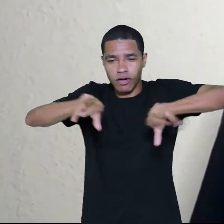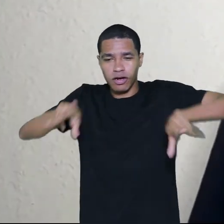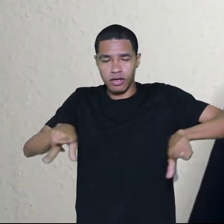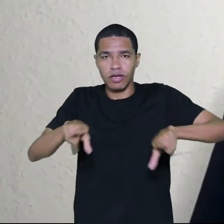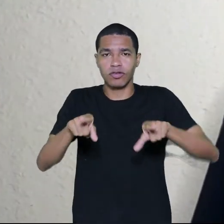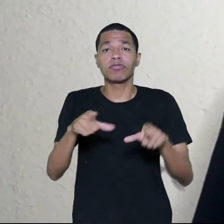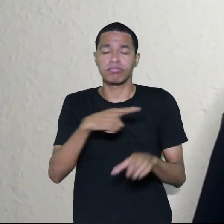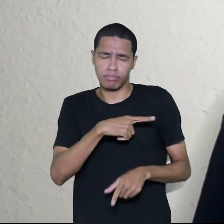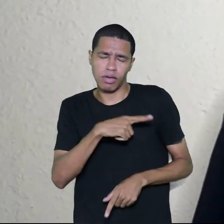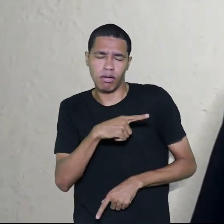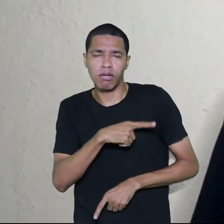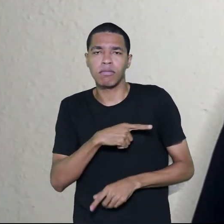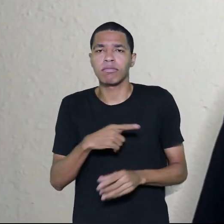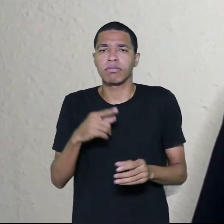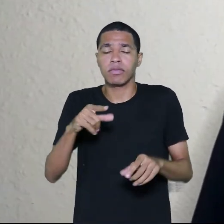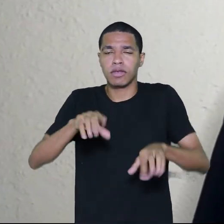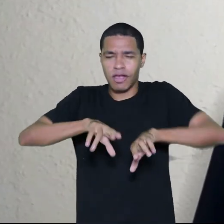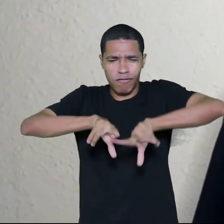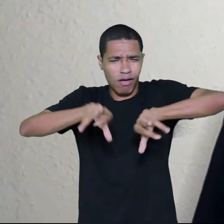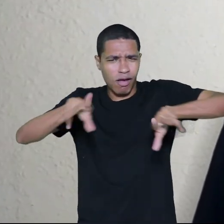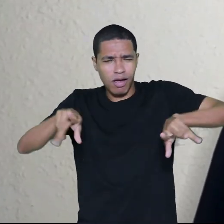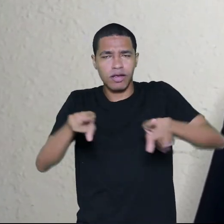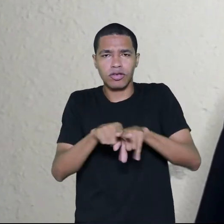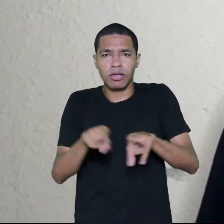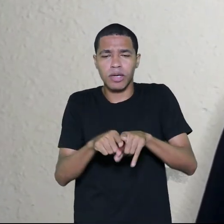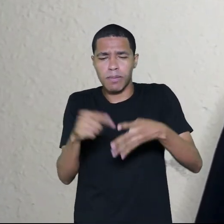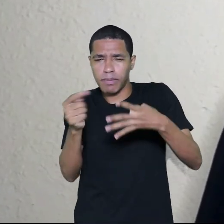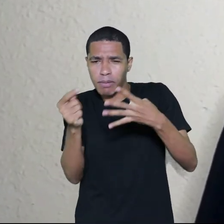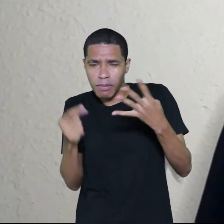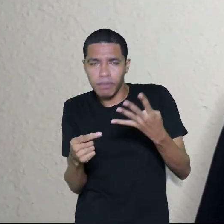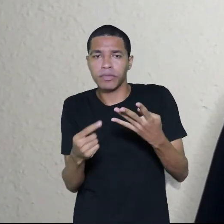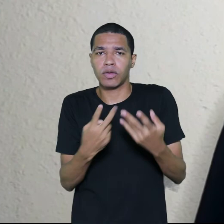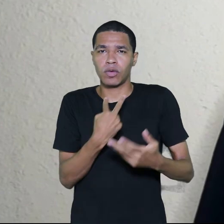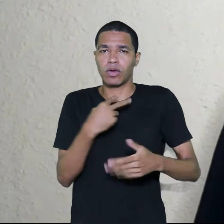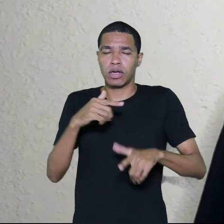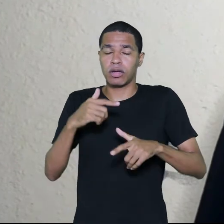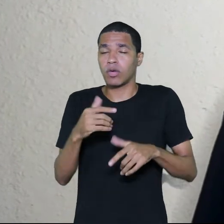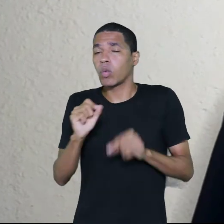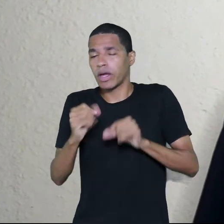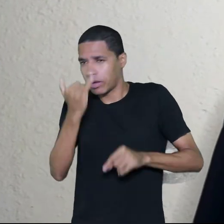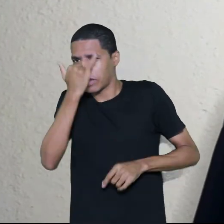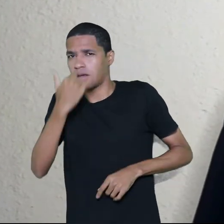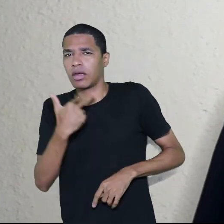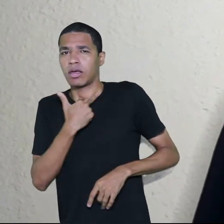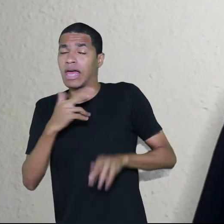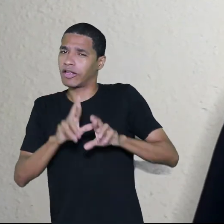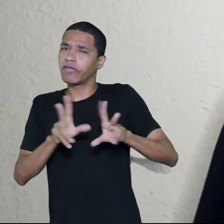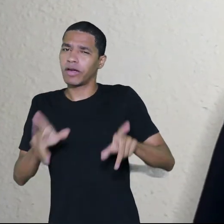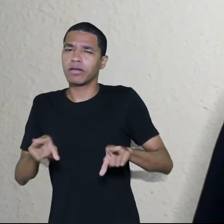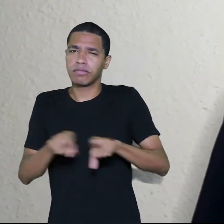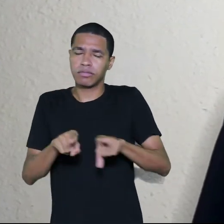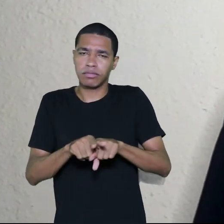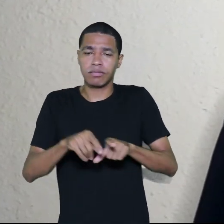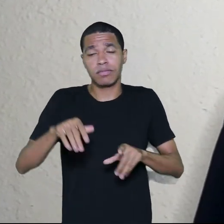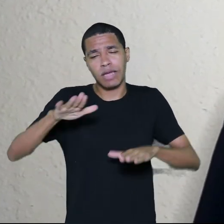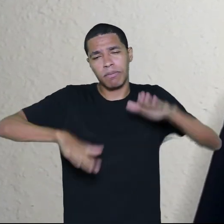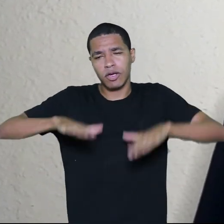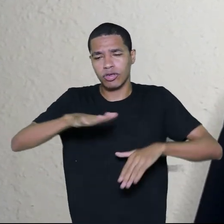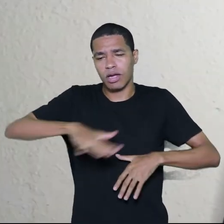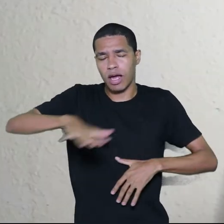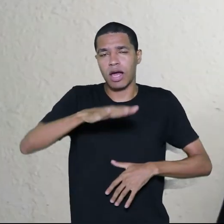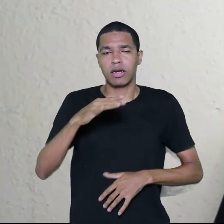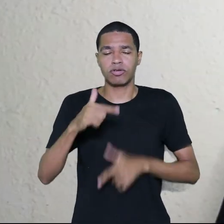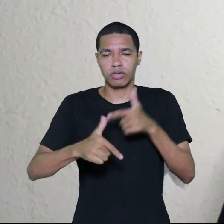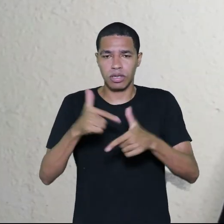variados, existem de diversos tipos. Eles variam até mesmo dos acidentes ocupacionais, que são acidentes a depender da sua área de